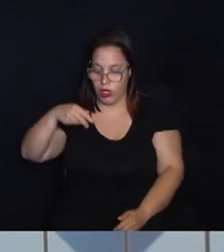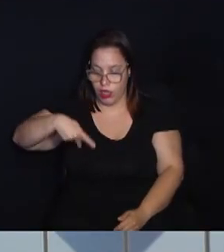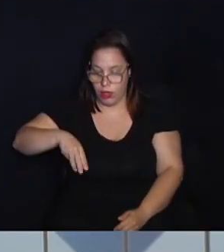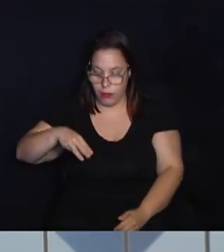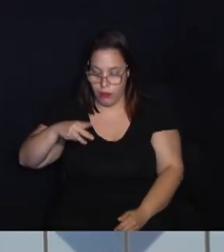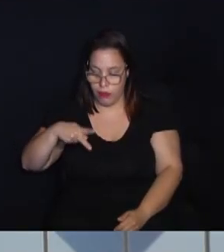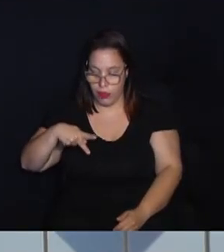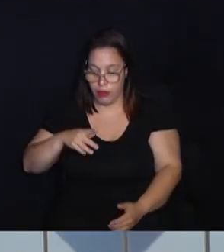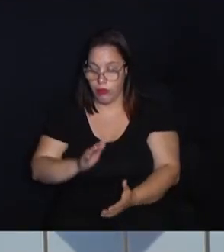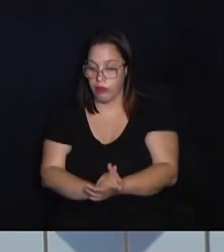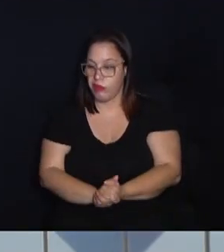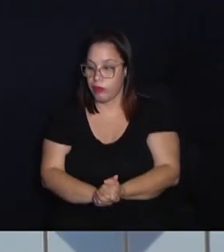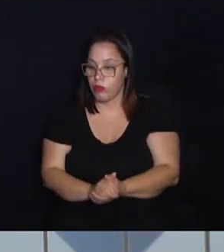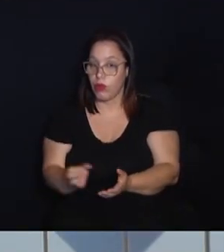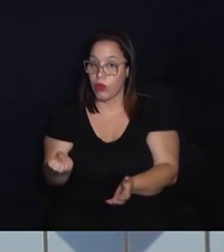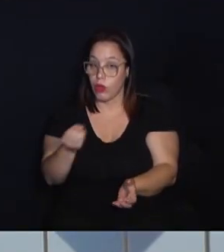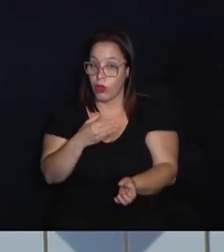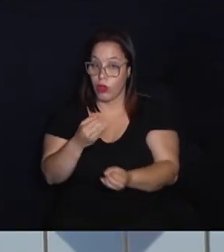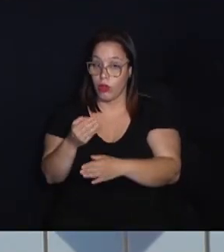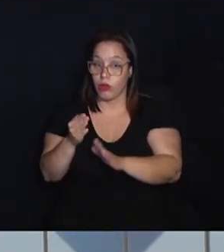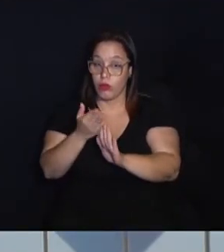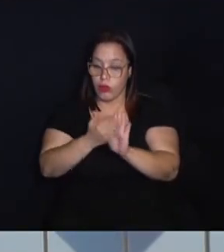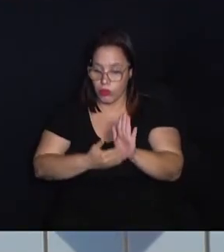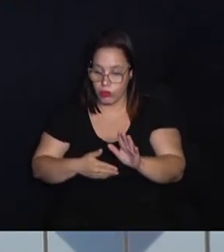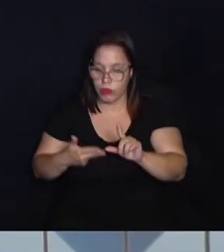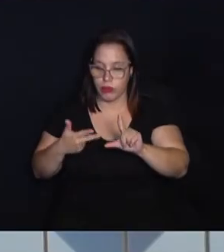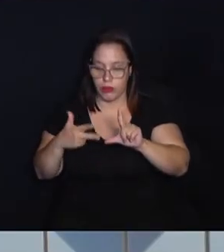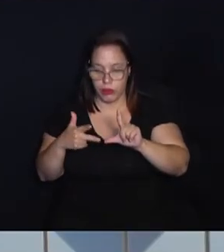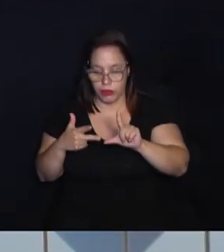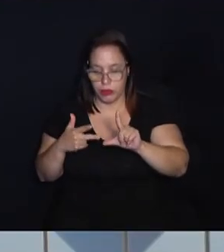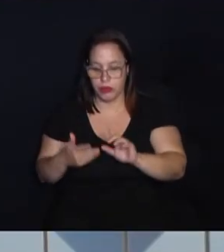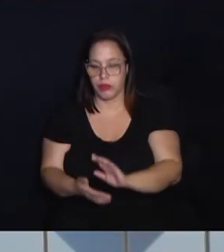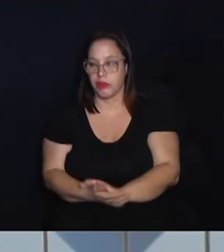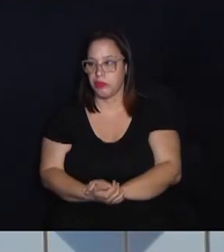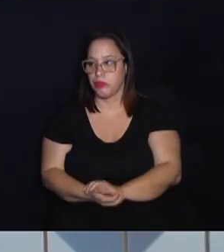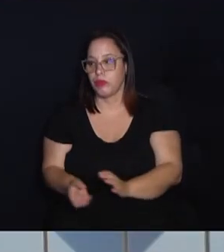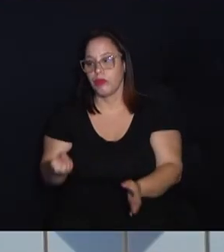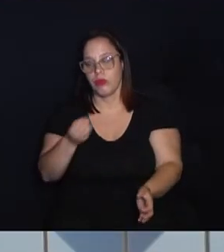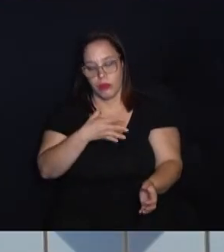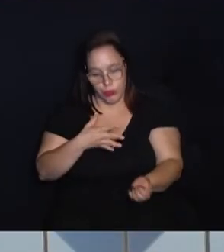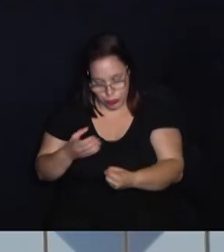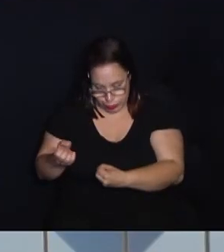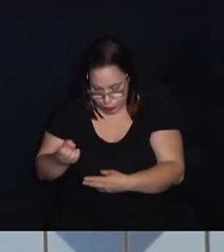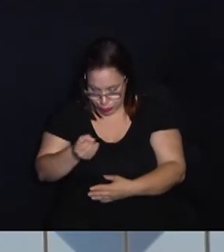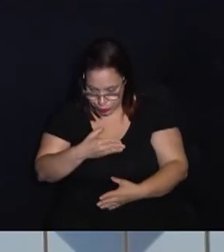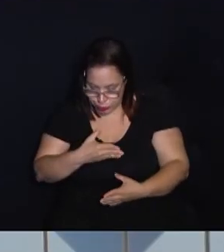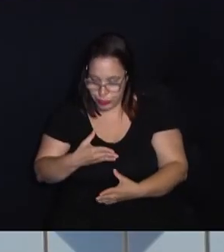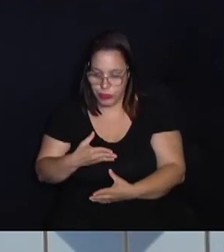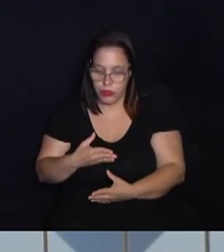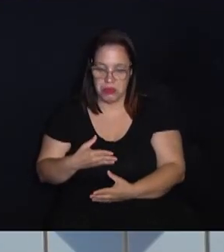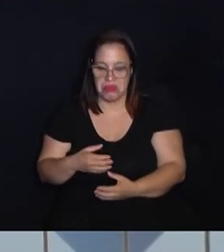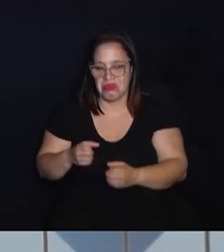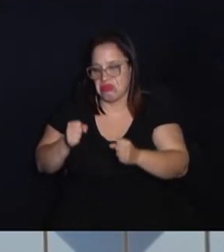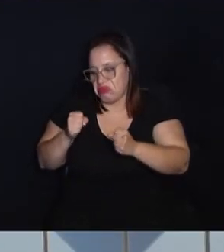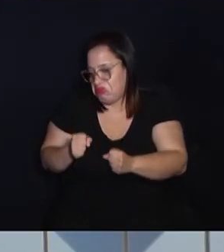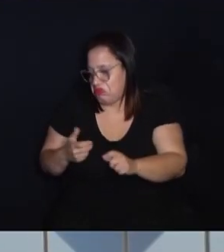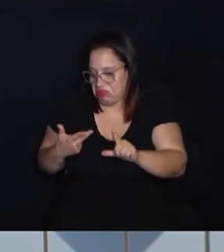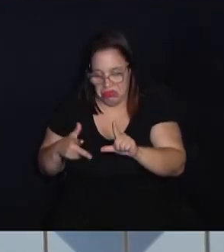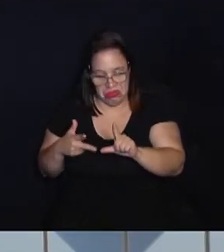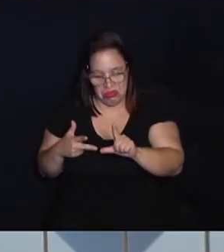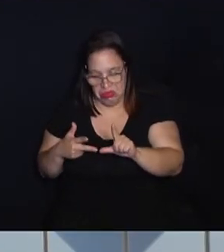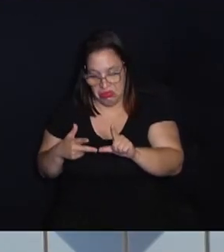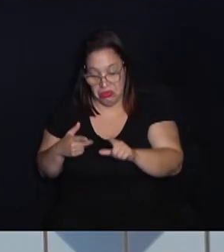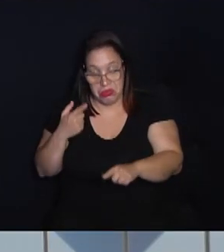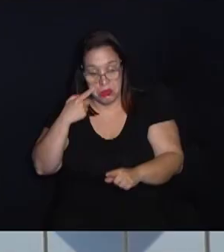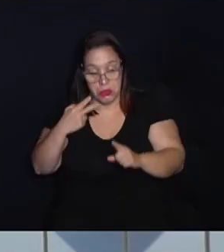nossos servidores atualizados com a legislação, com as inovações, seja do ponto de vista legislativo, seja do ponto